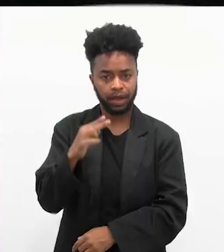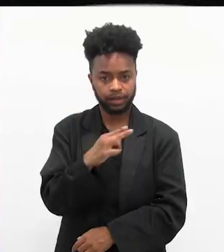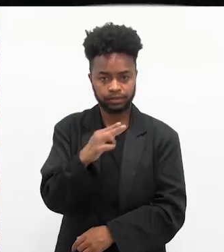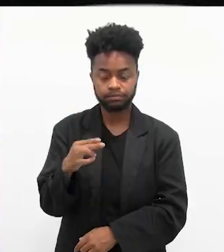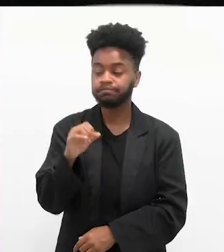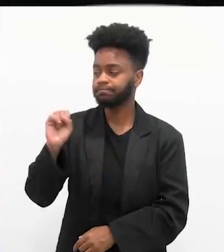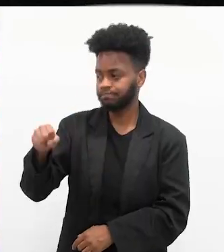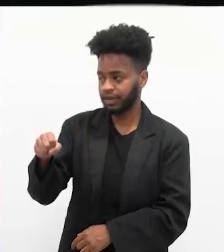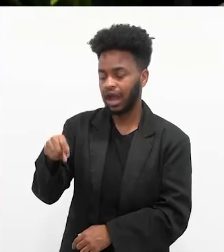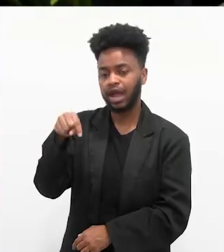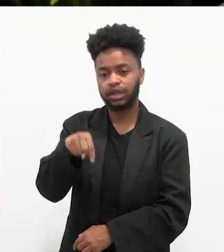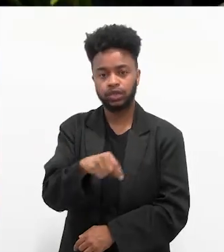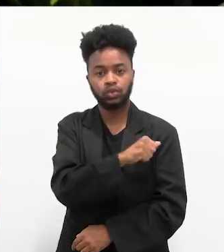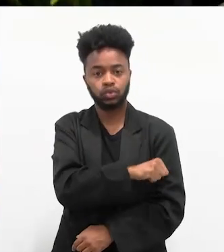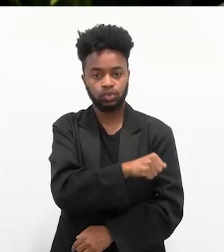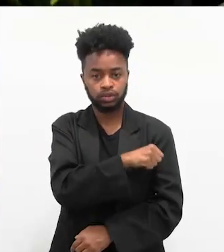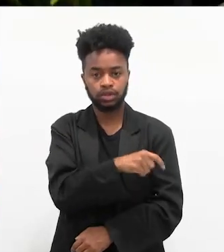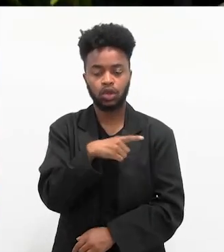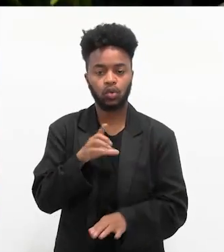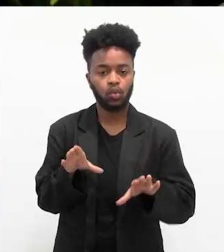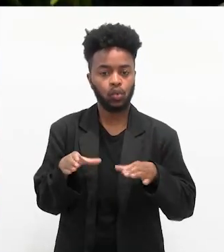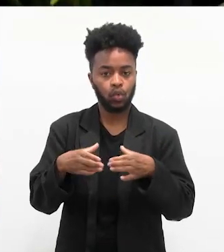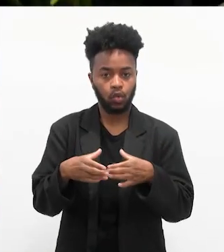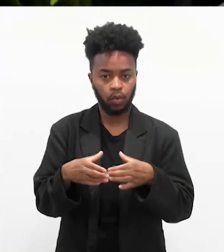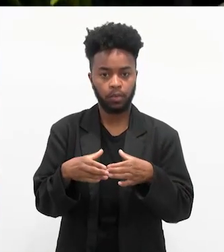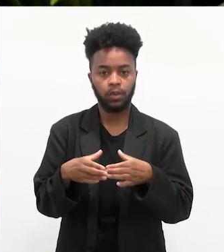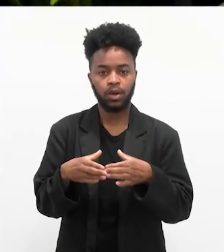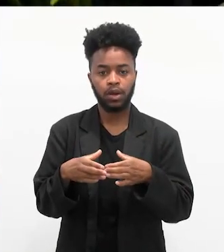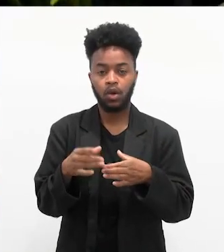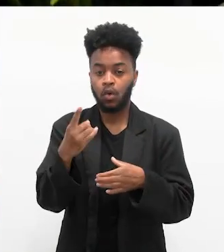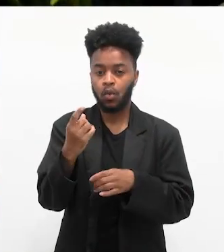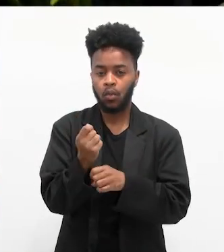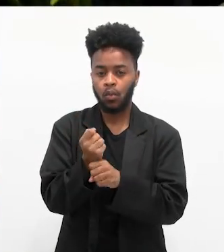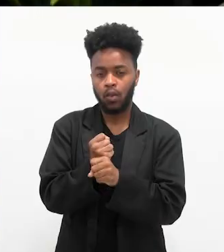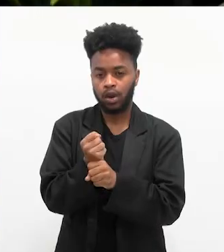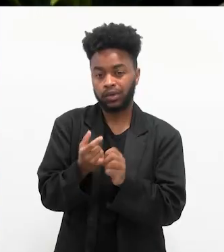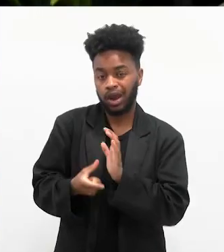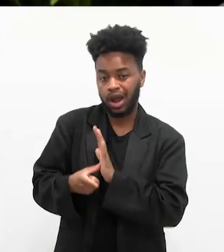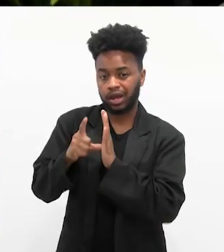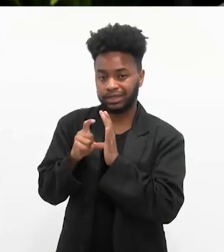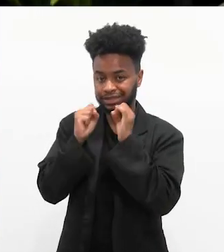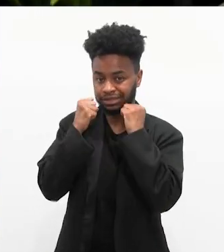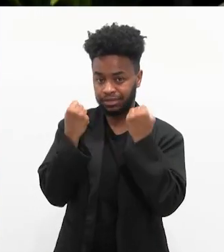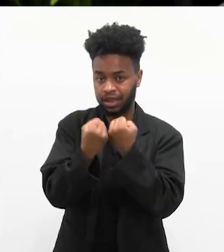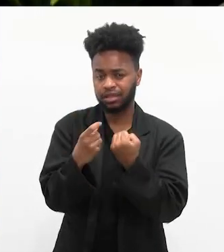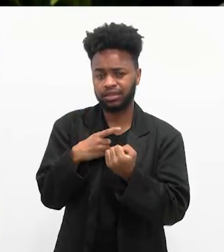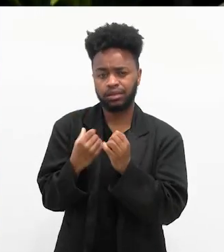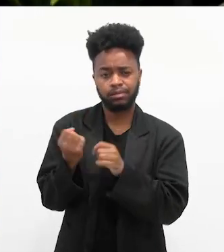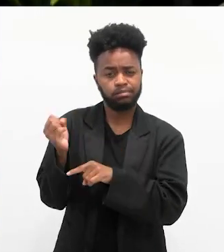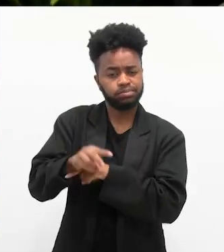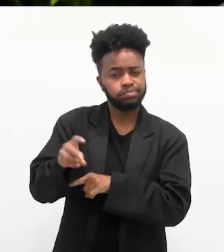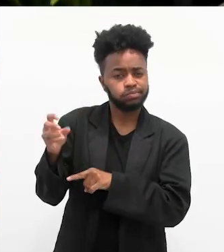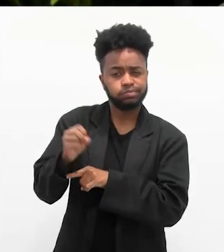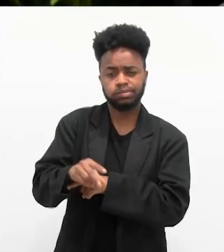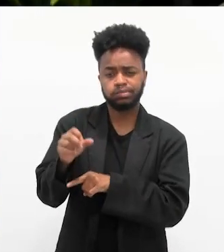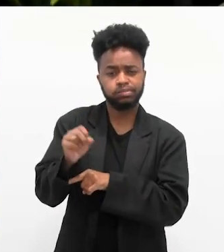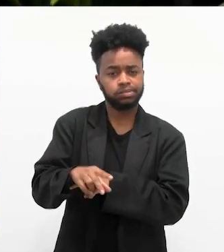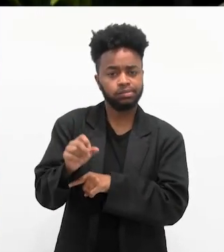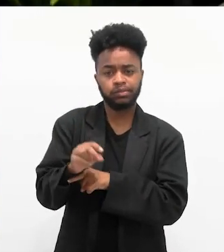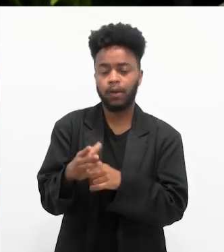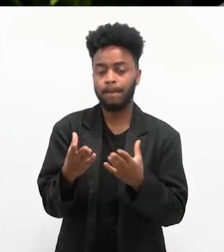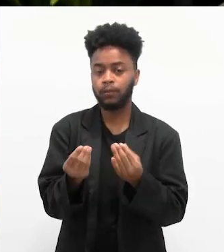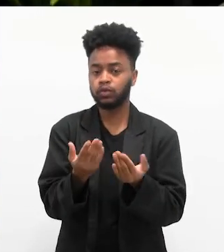Sim, graças a Deus, aqui no Rio de Janeiro, nesse nosso grupo vocacional, que é o ano que antecede ao seminário, cada vez temos mais